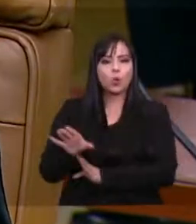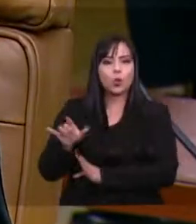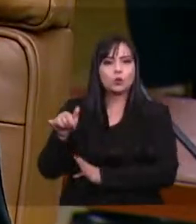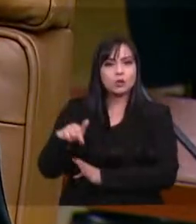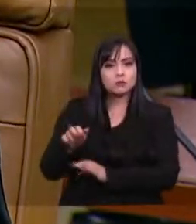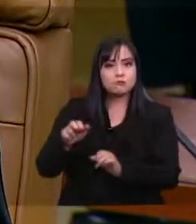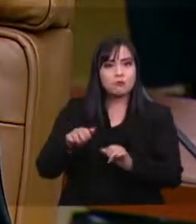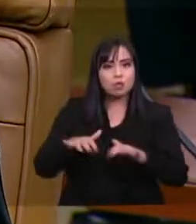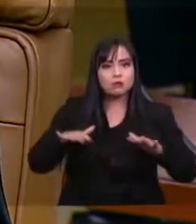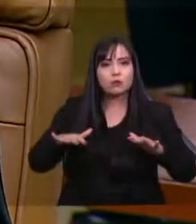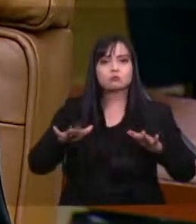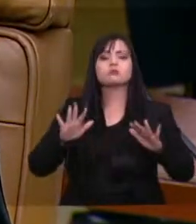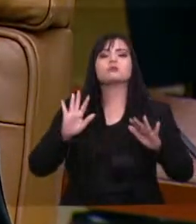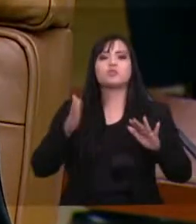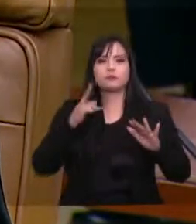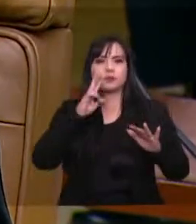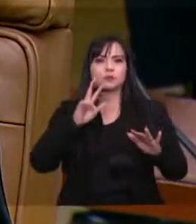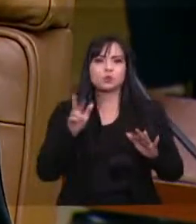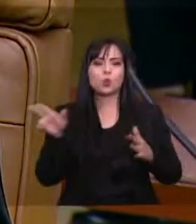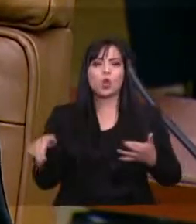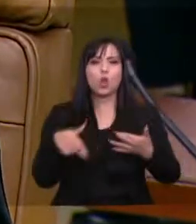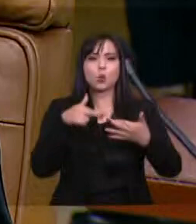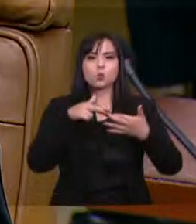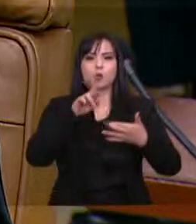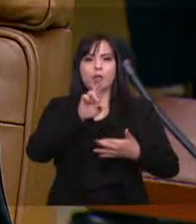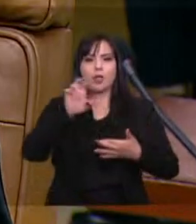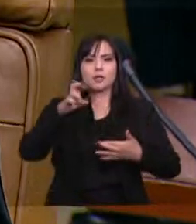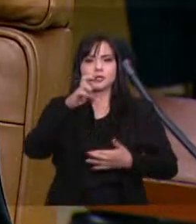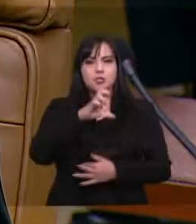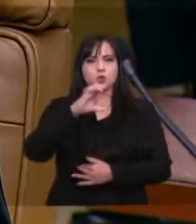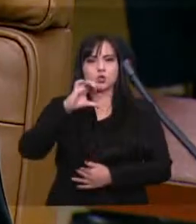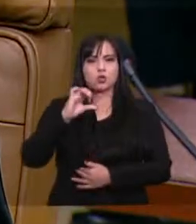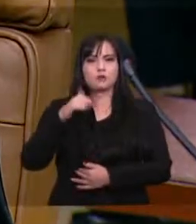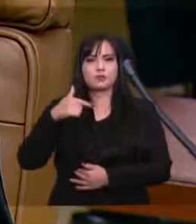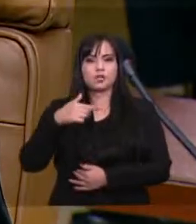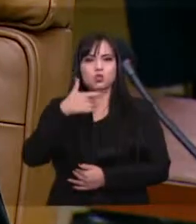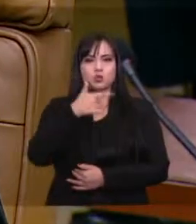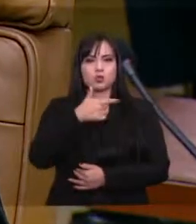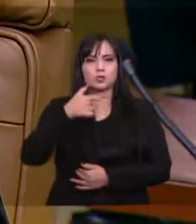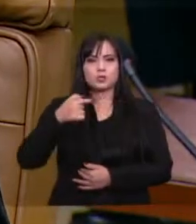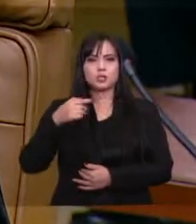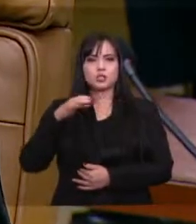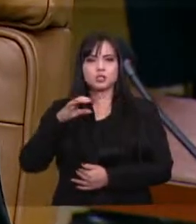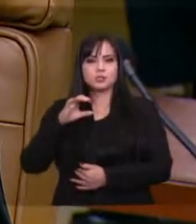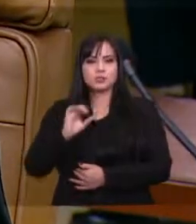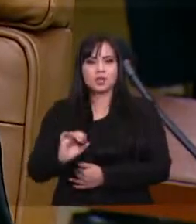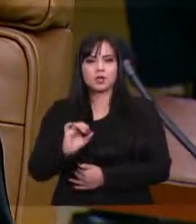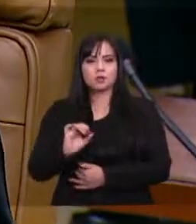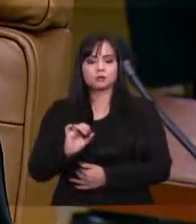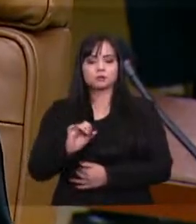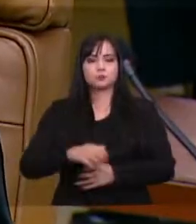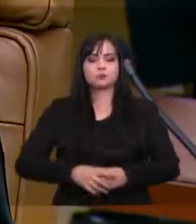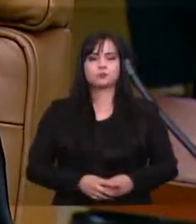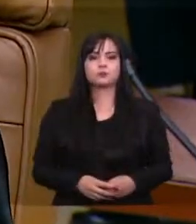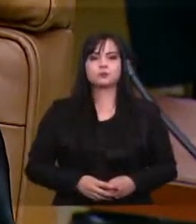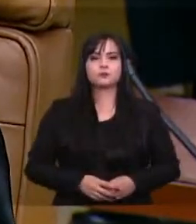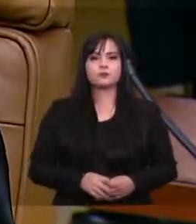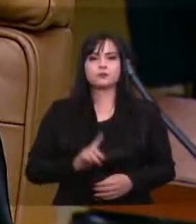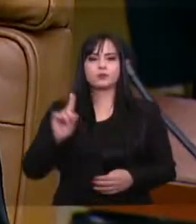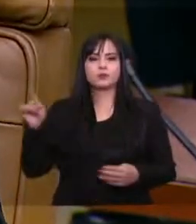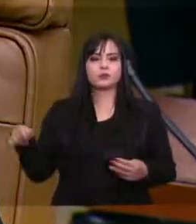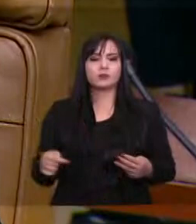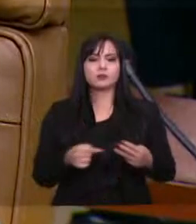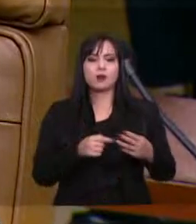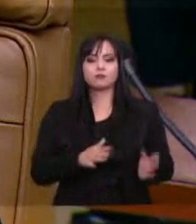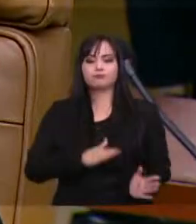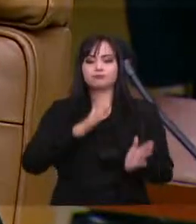desse plenário como se vê no recurso extraordinário 597 270 em sede de questão de ordem na terceira